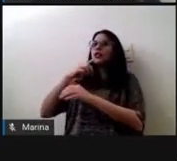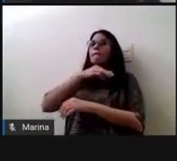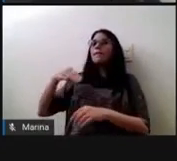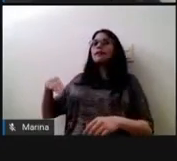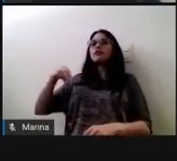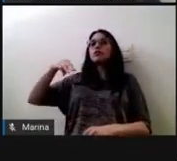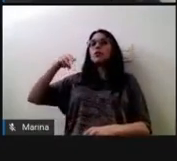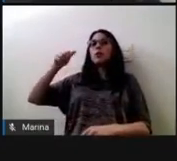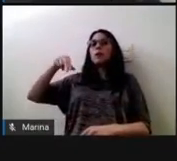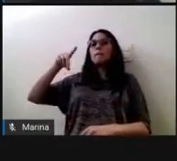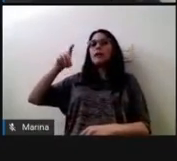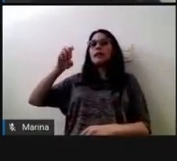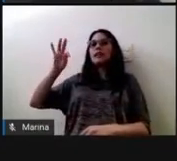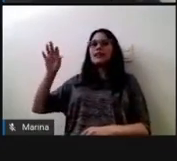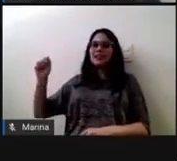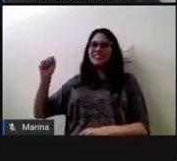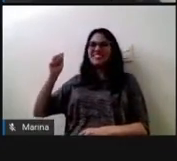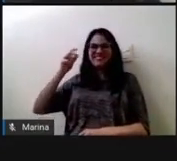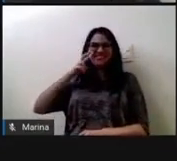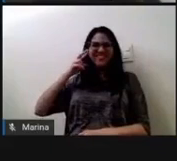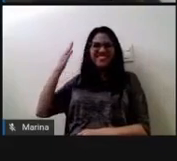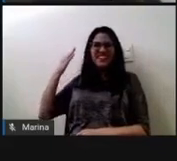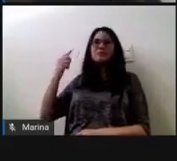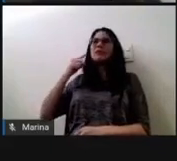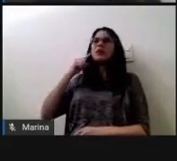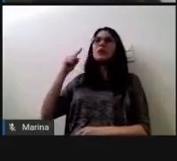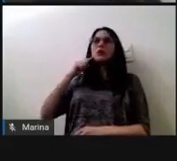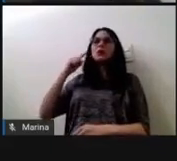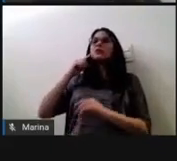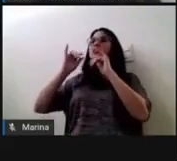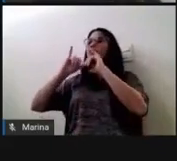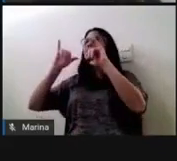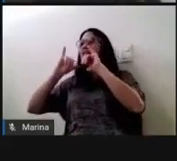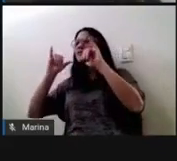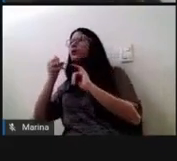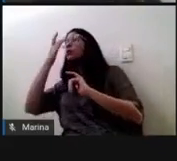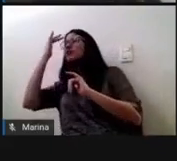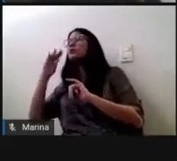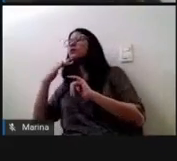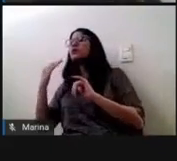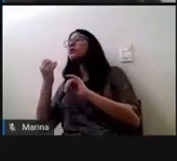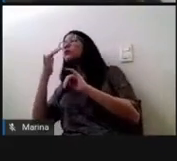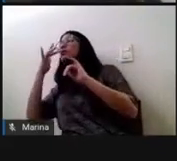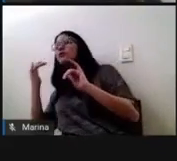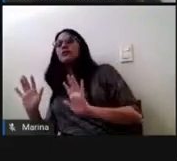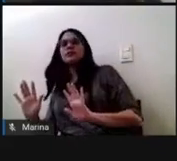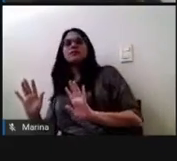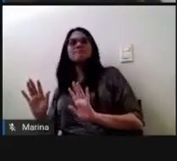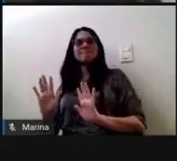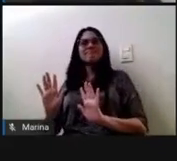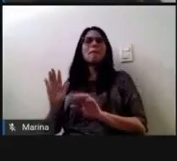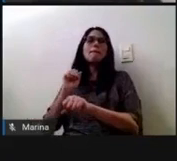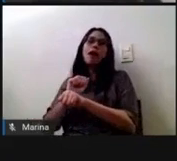os dias, eu não sei se vocês repararam, mas aparecem nos jornais, né, informações obtidas do consórcio. Então, esse consórcio também